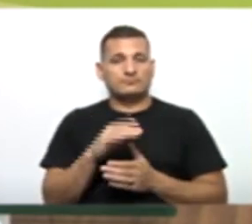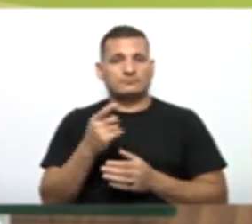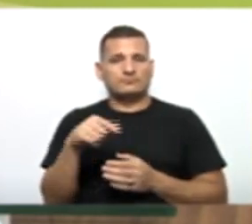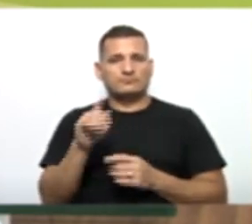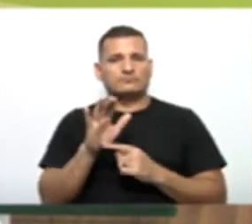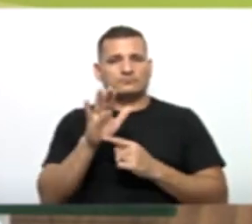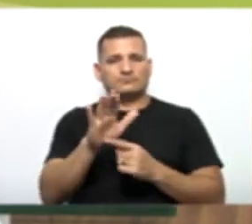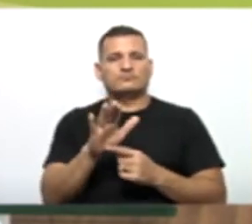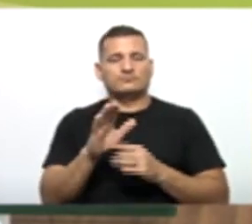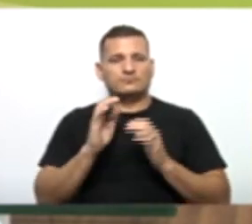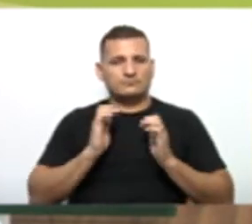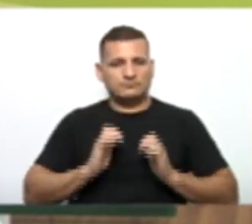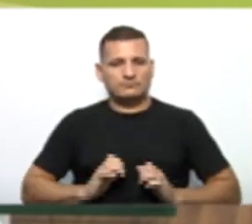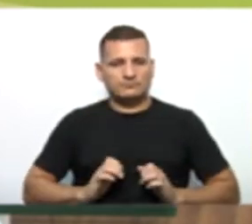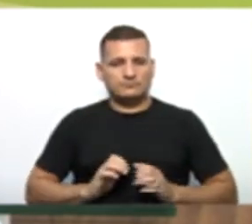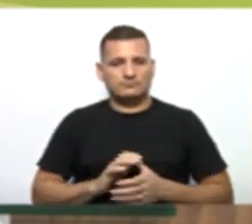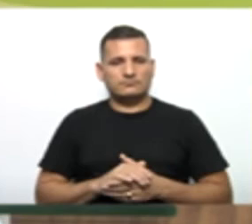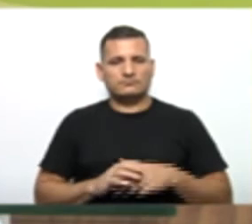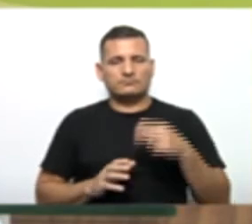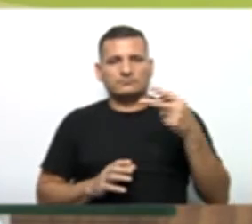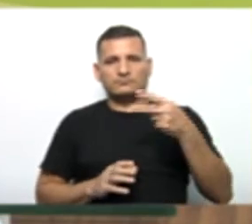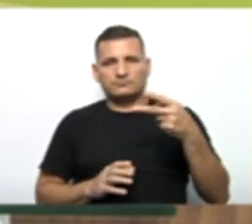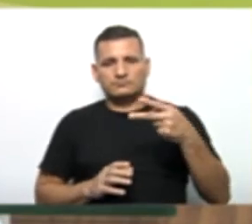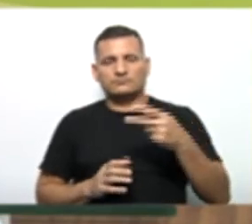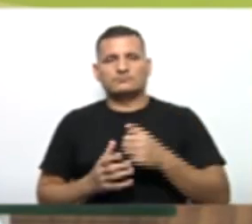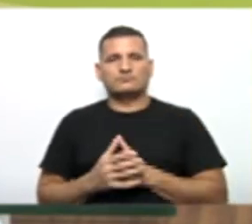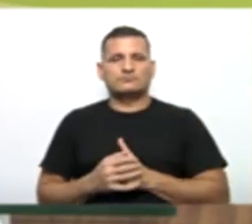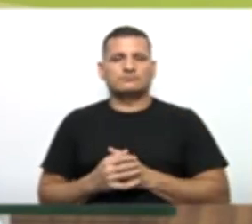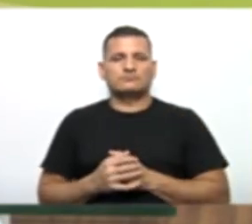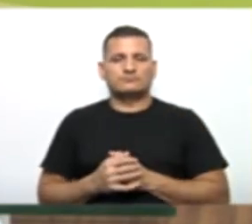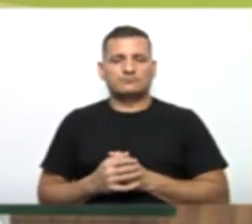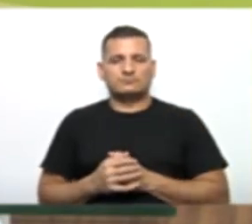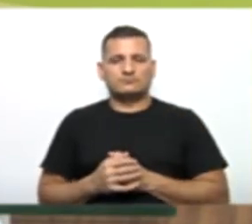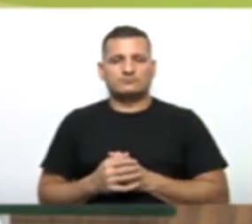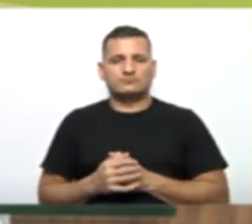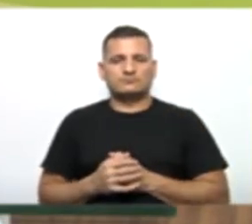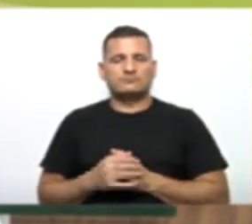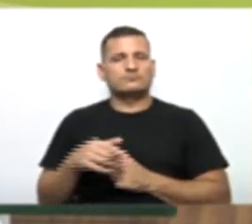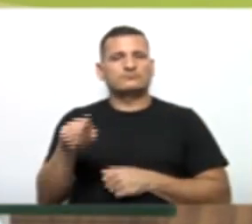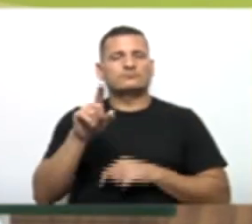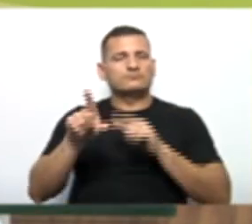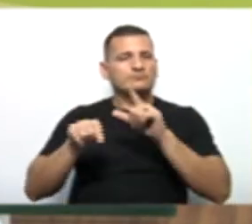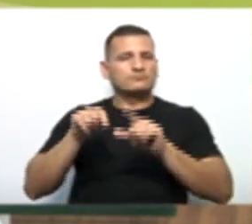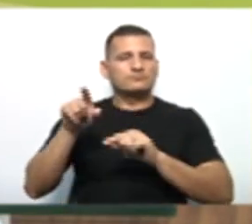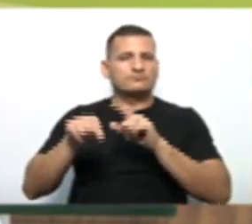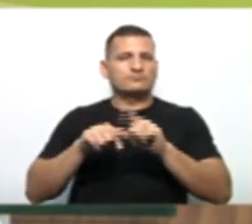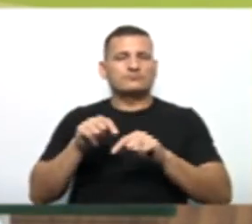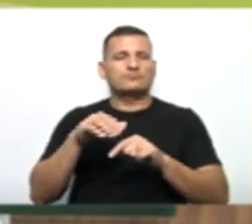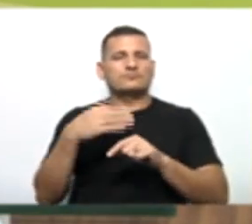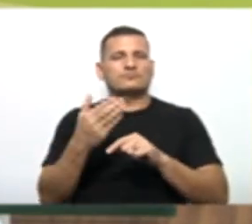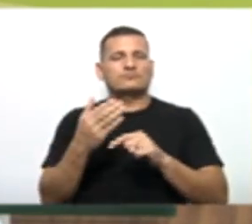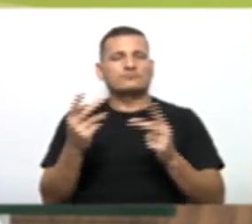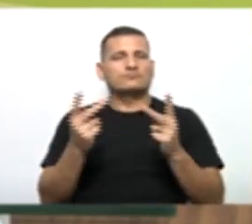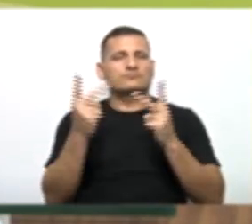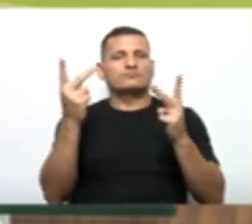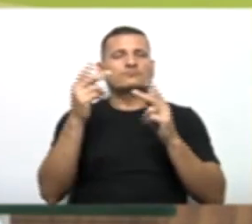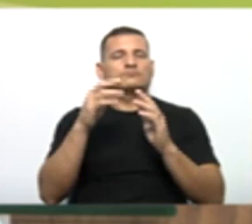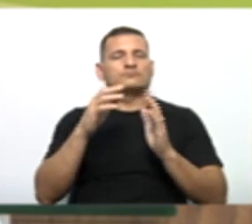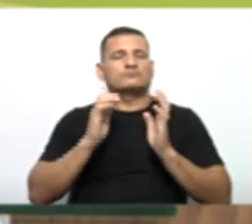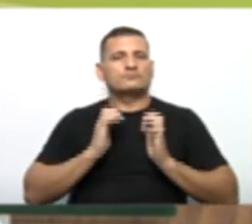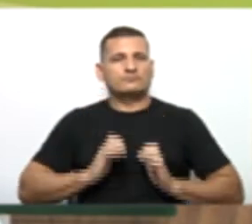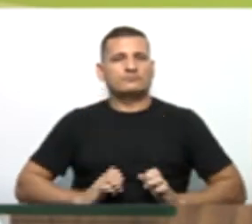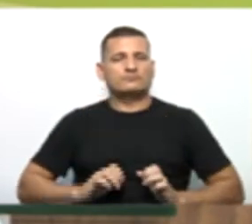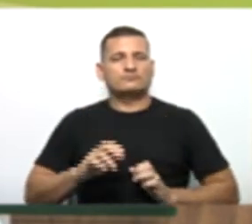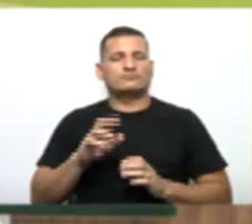o código de ética no segundo pa na segunda parte vocês devem elencar quais são os princípios éticos que